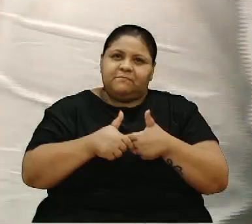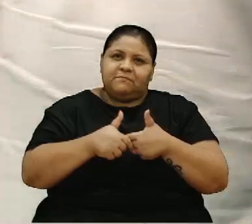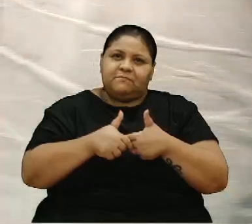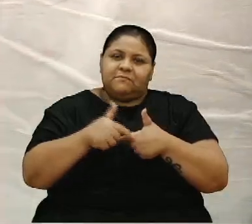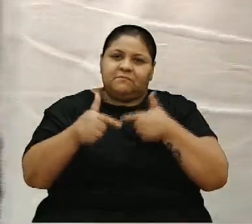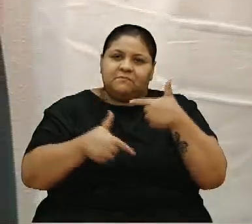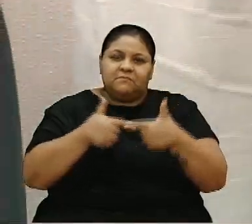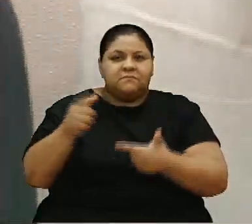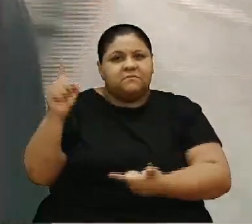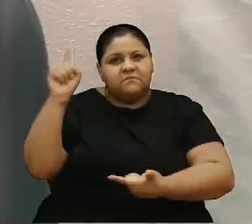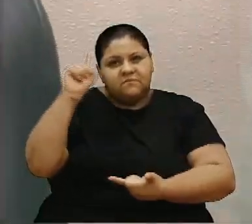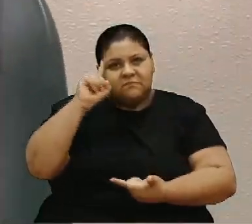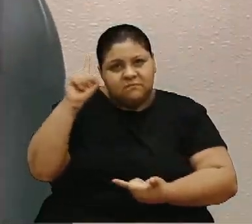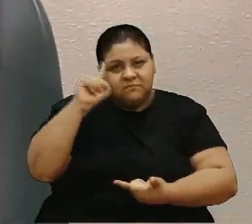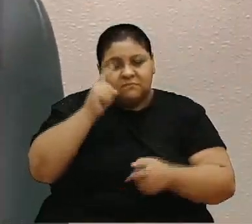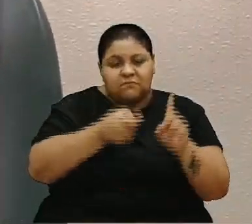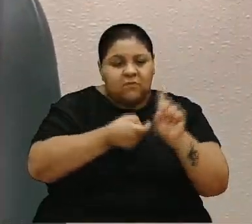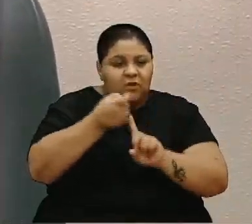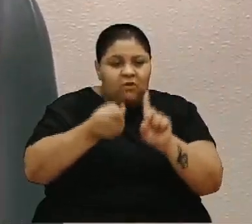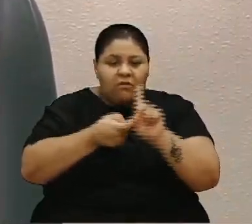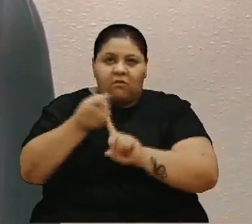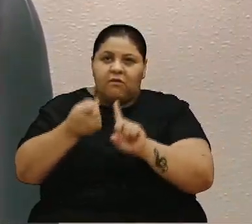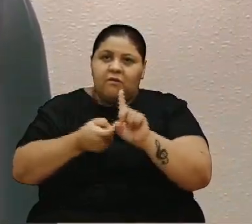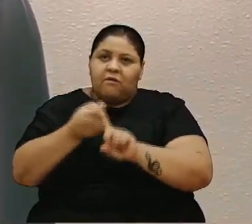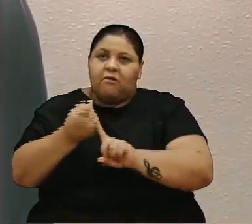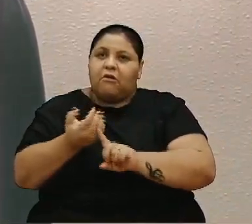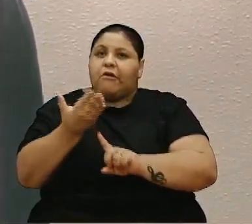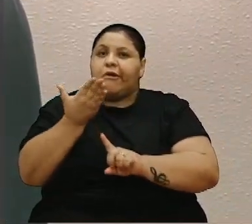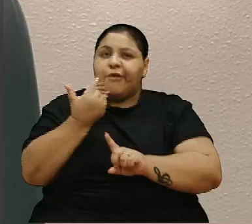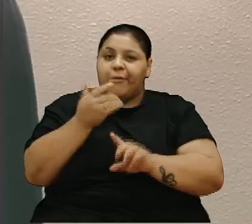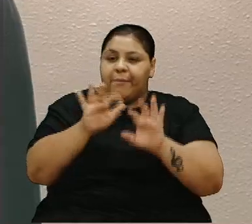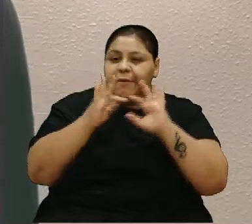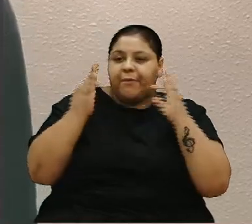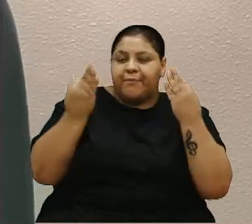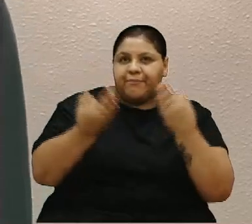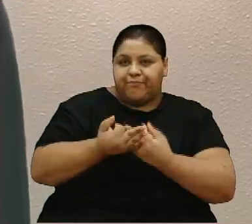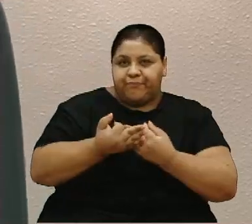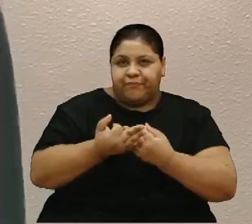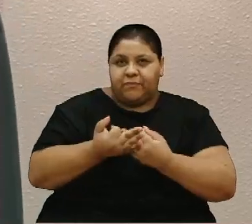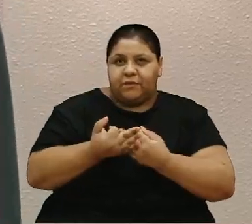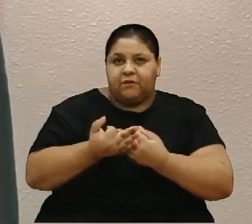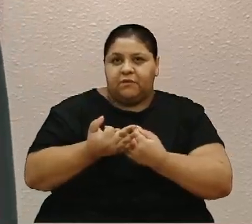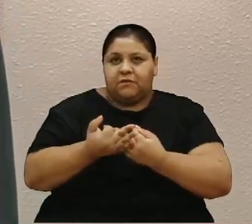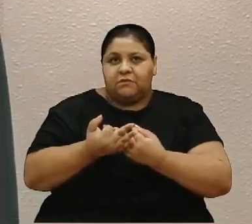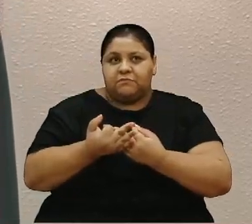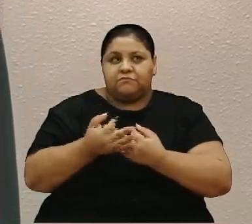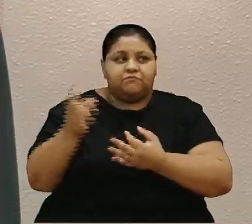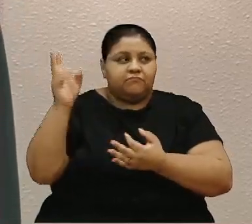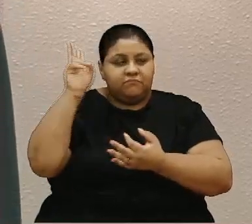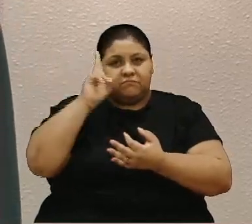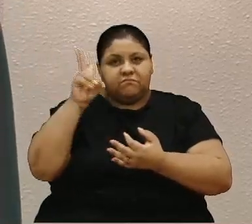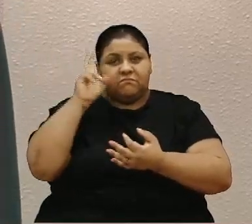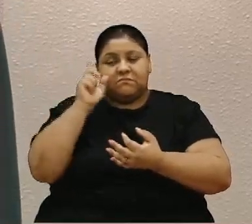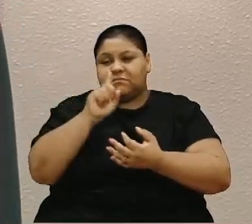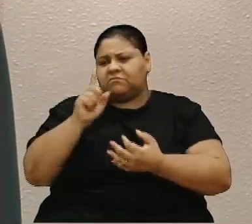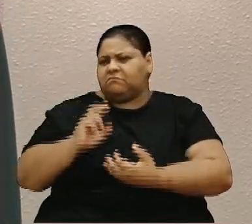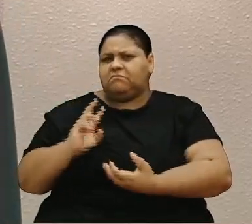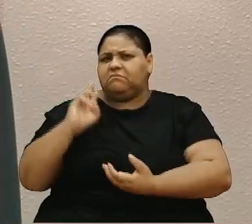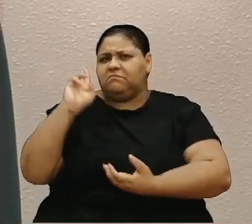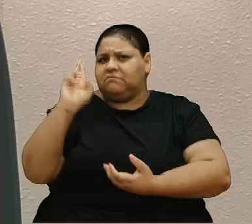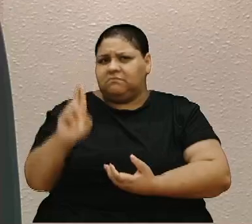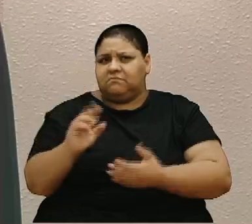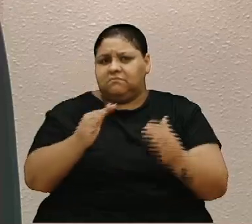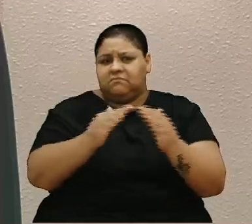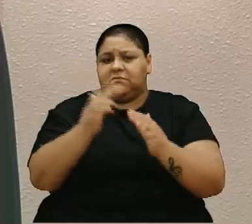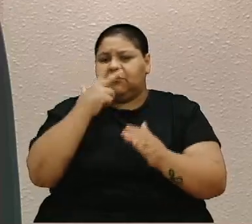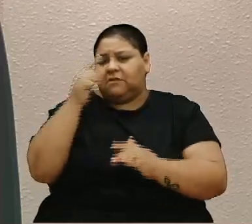trabalham o dia inteiro, o mês inteiro, para trazer sustento para si e para a sua família, e que historicamente não são representados em casas